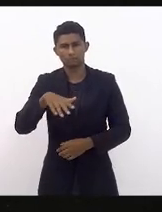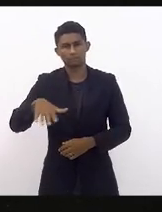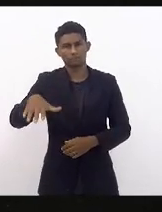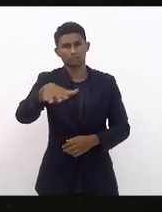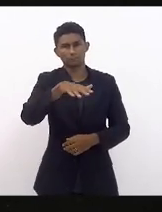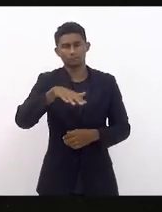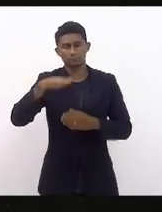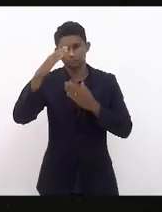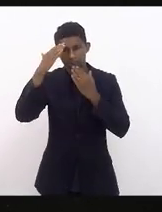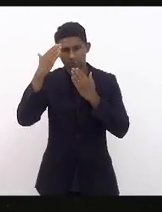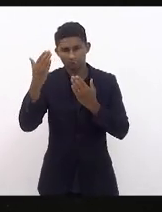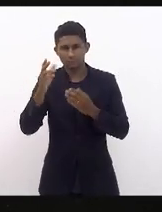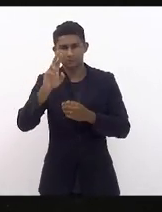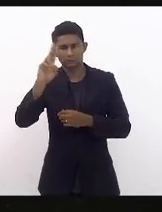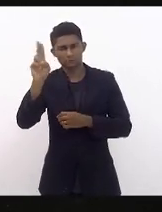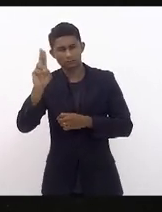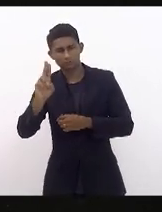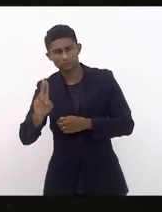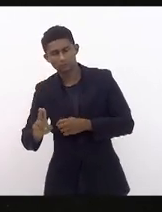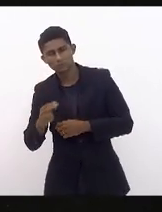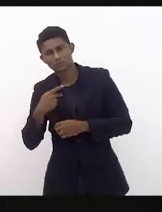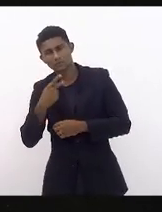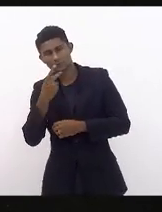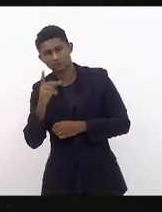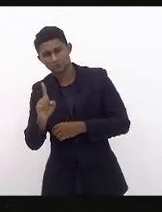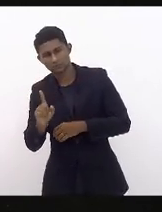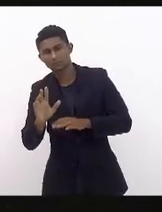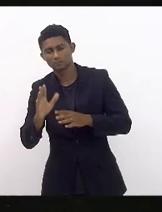não vou citar o nome,